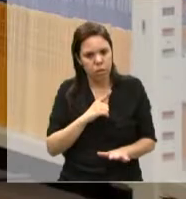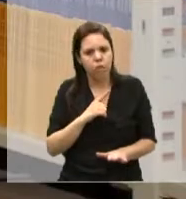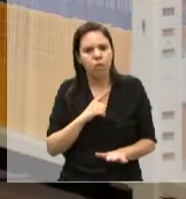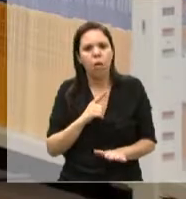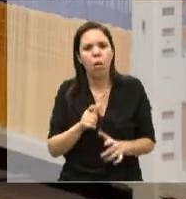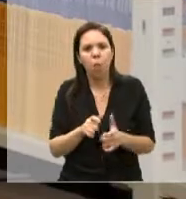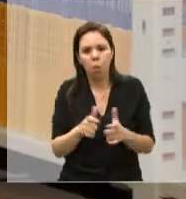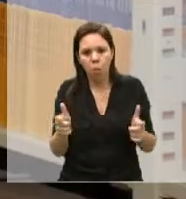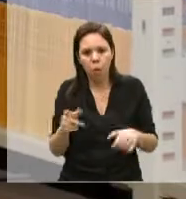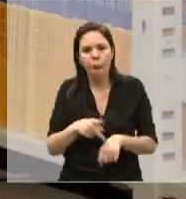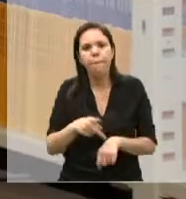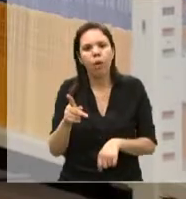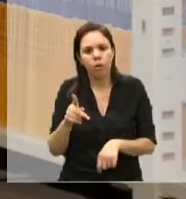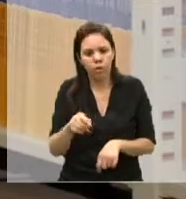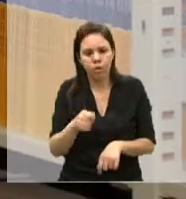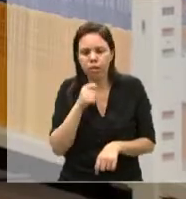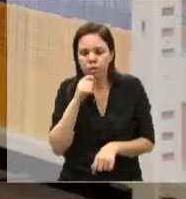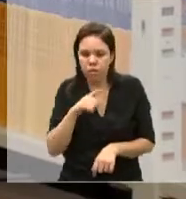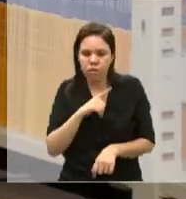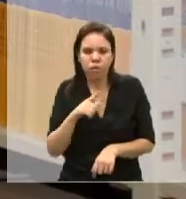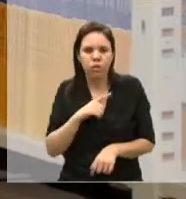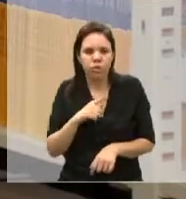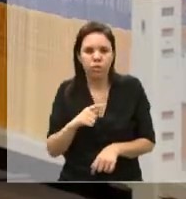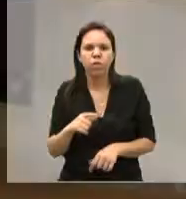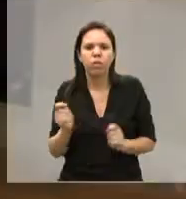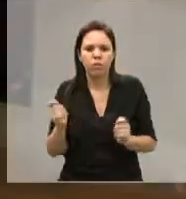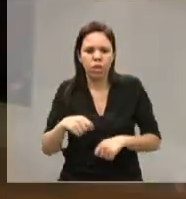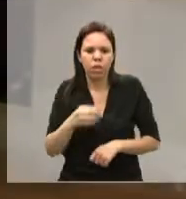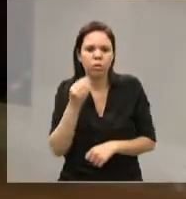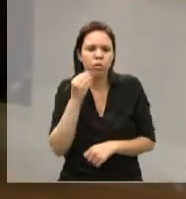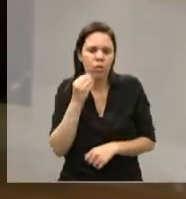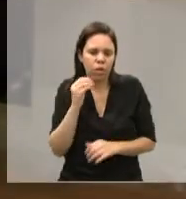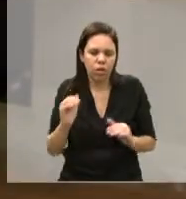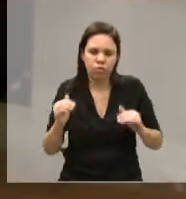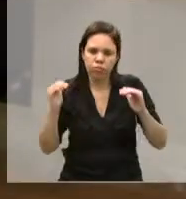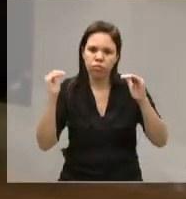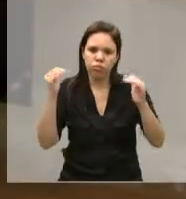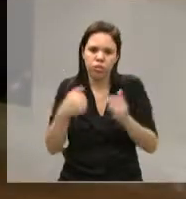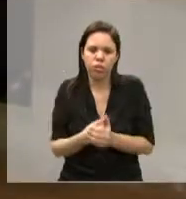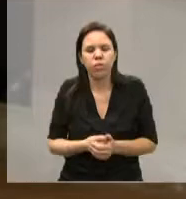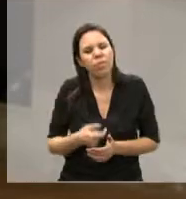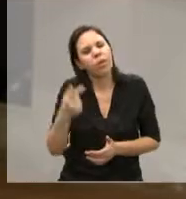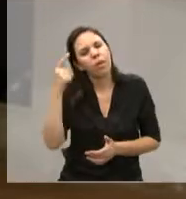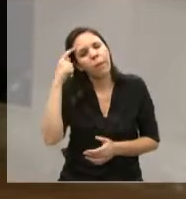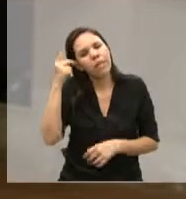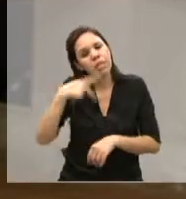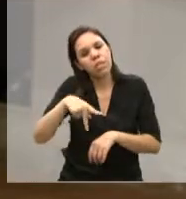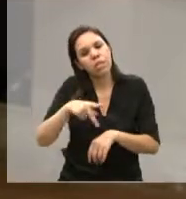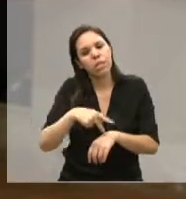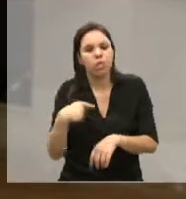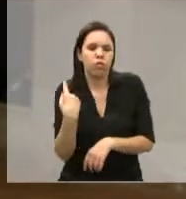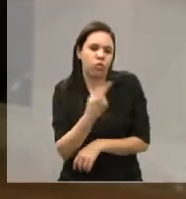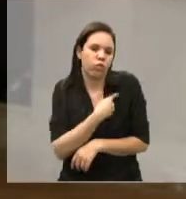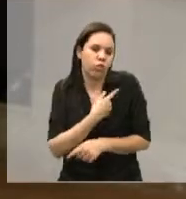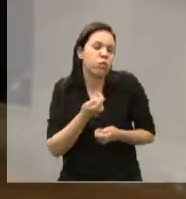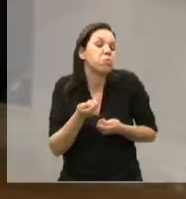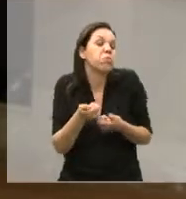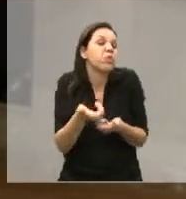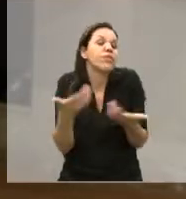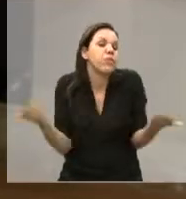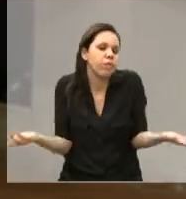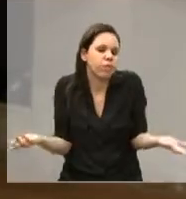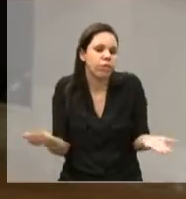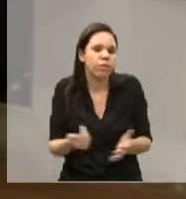crescido a pós-graduação e ainda tem espaço para crescer. E isso, a gente pensar num país como o nosso, que benefício